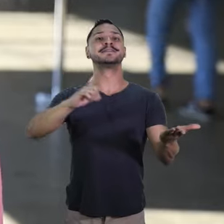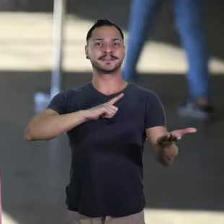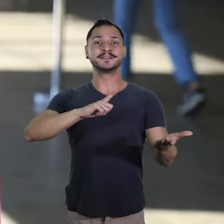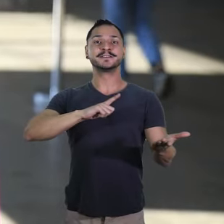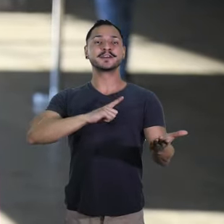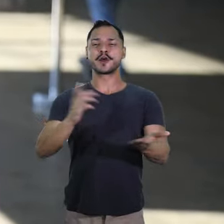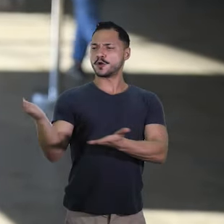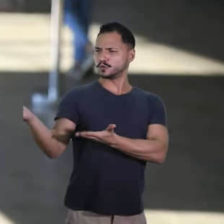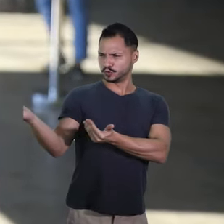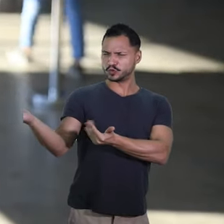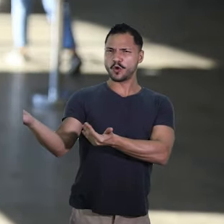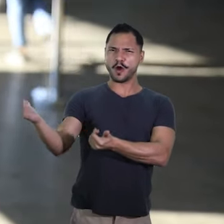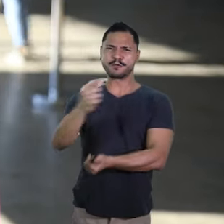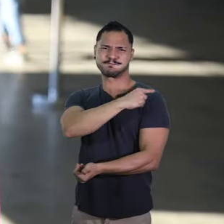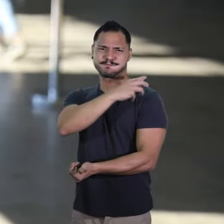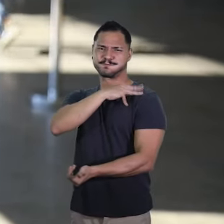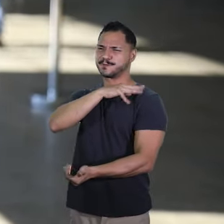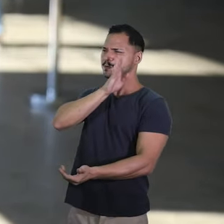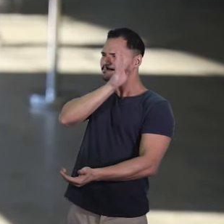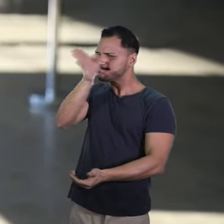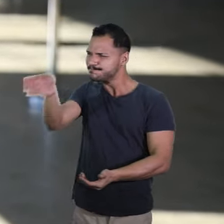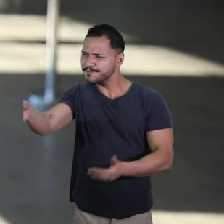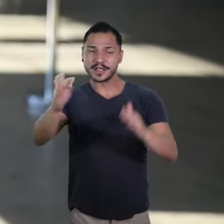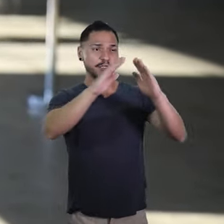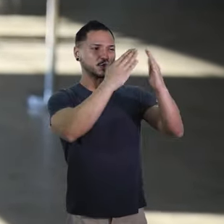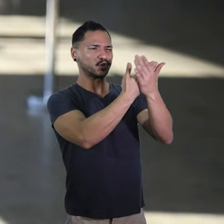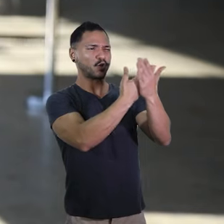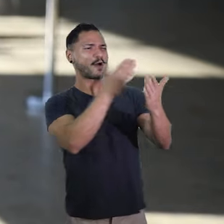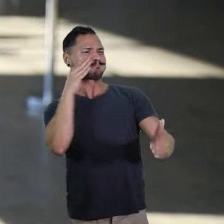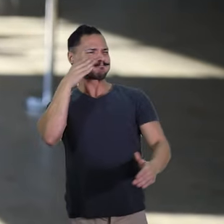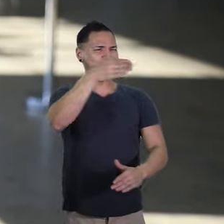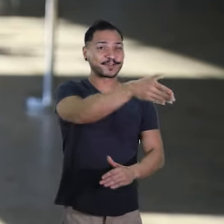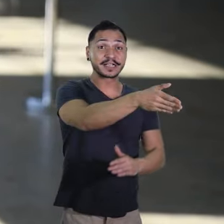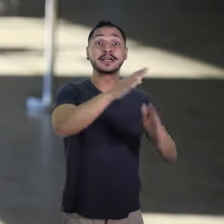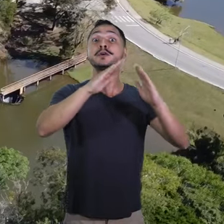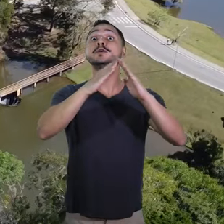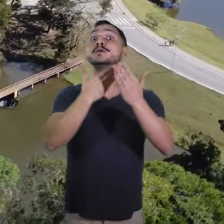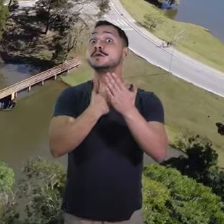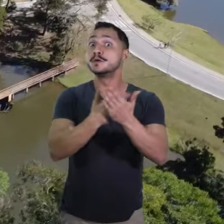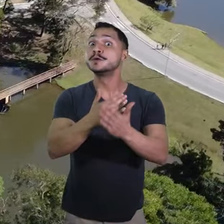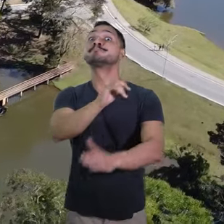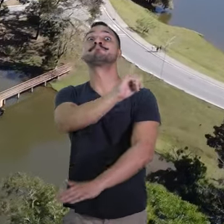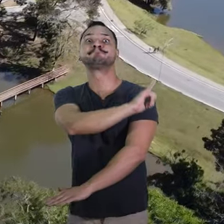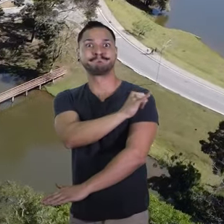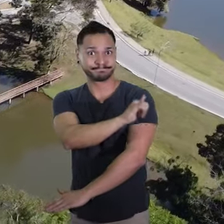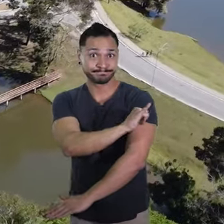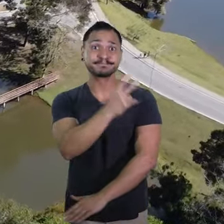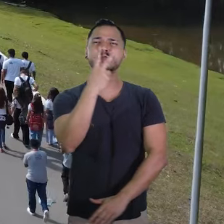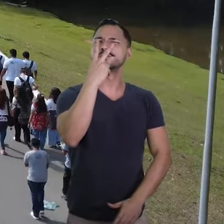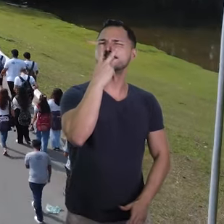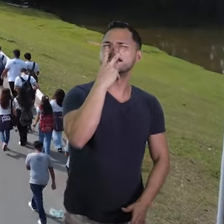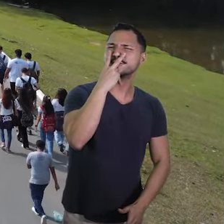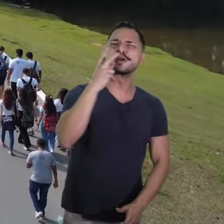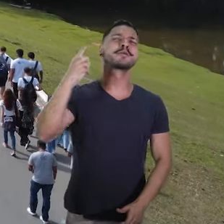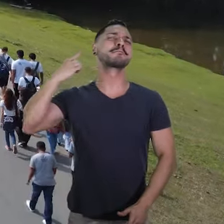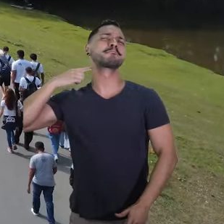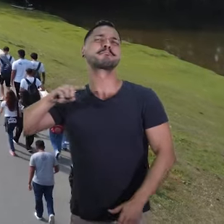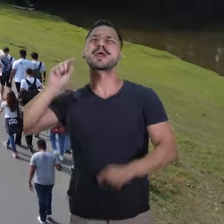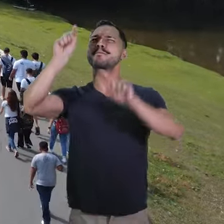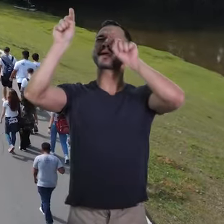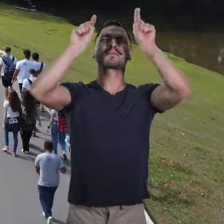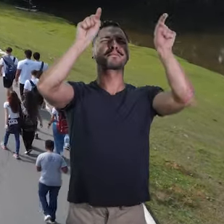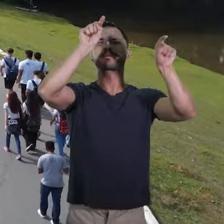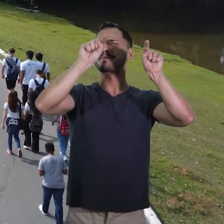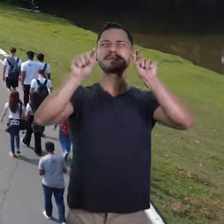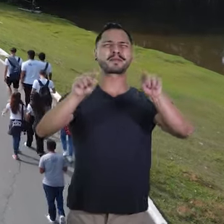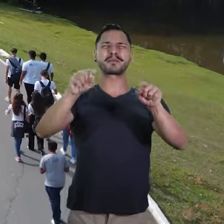uma oportunidade que nós temos de chegar até os jovens do ensino médio, chegar até essas escolas. Nós estamos recebendo aqui escolas do estado do Rio de